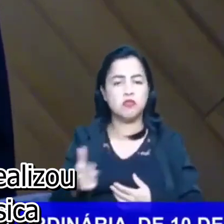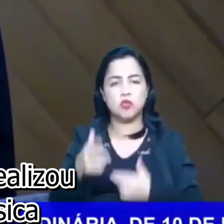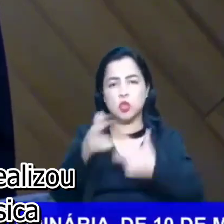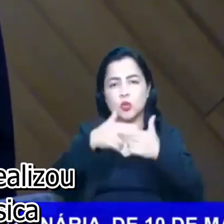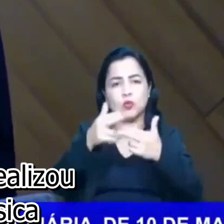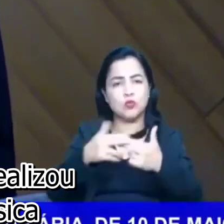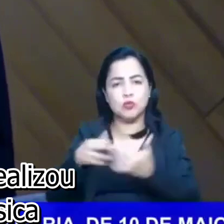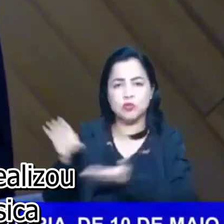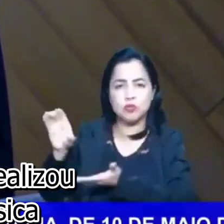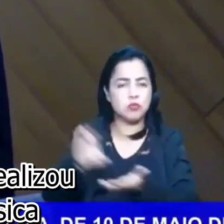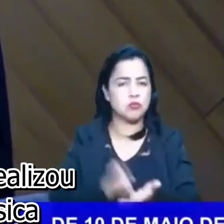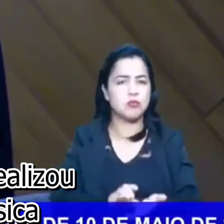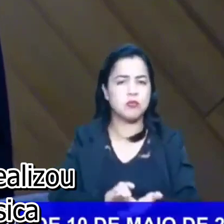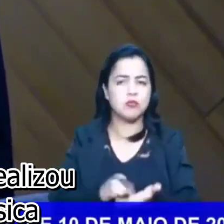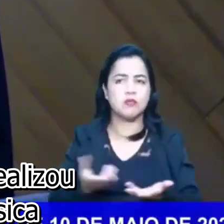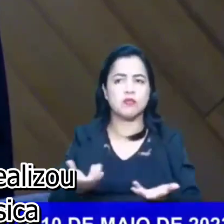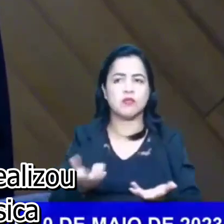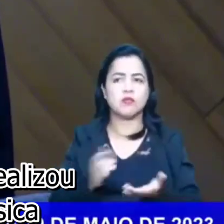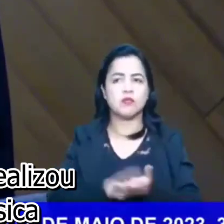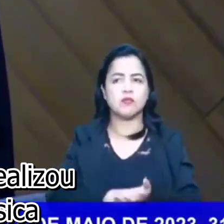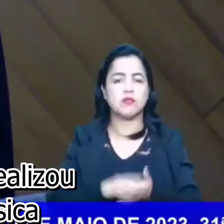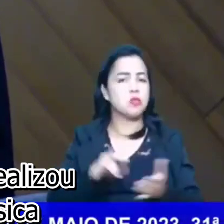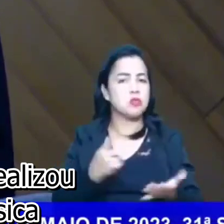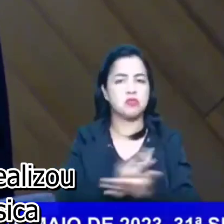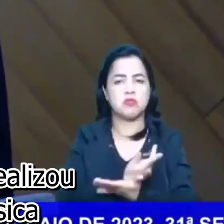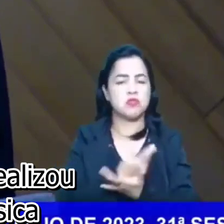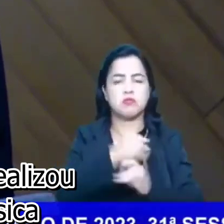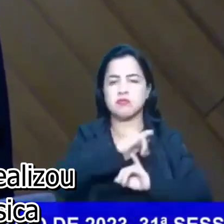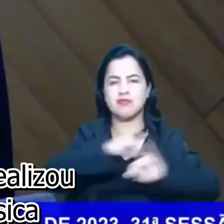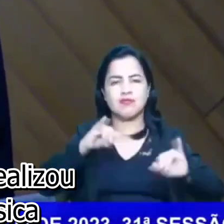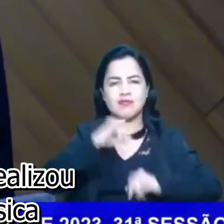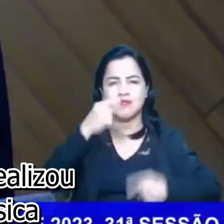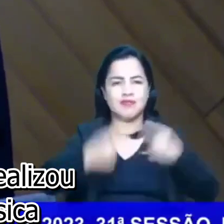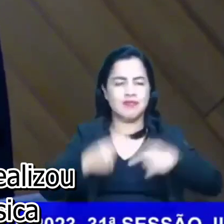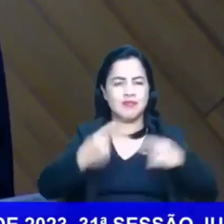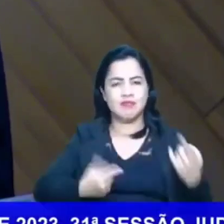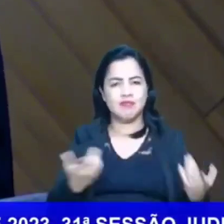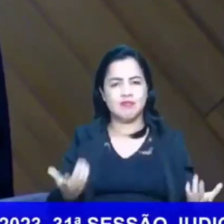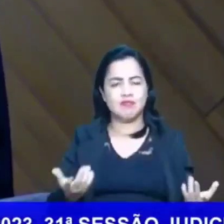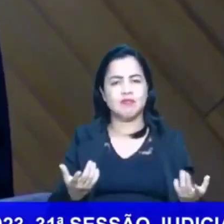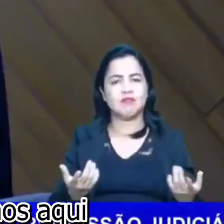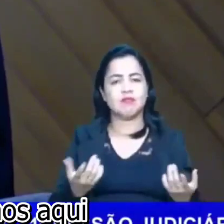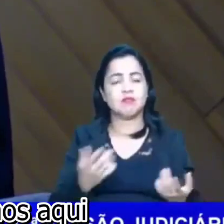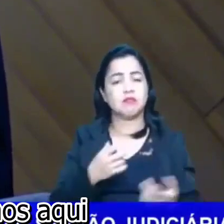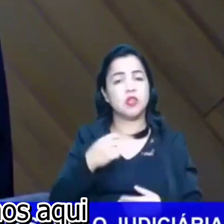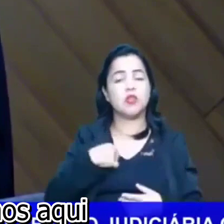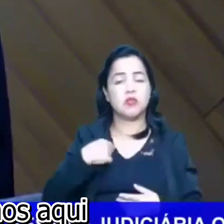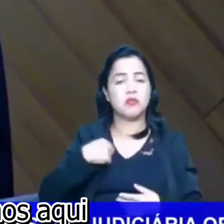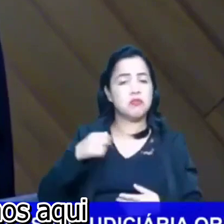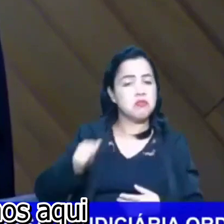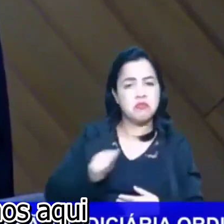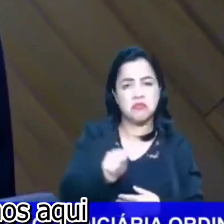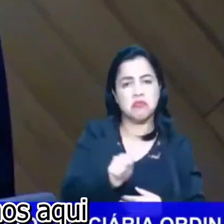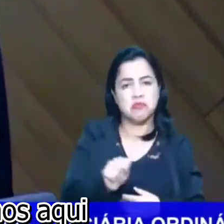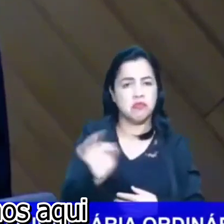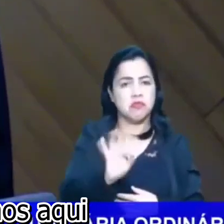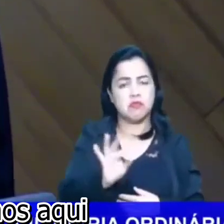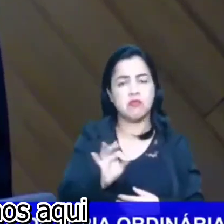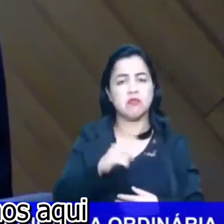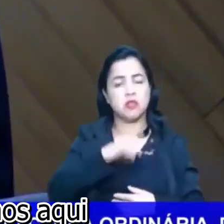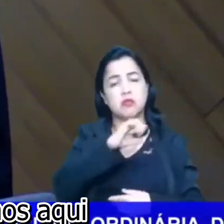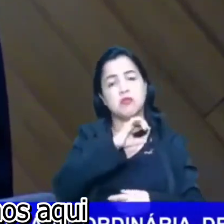utilização dos recursos, nem sequer realizou atos de campanha, né, seja de forma física ou até mesmo de forma online,